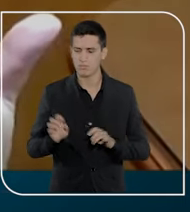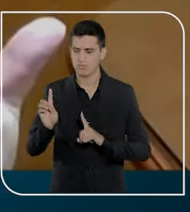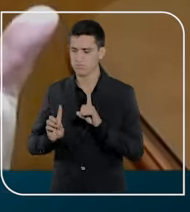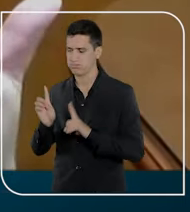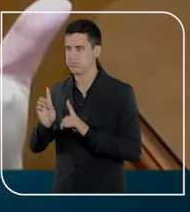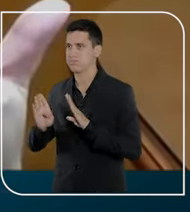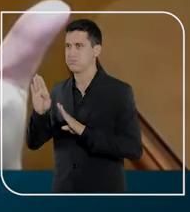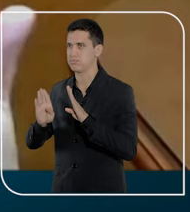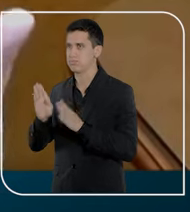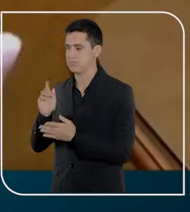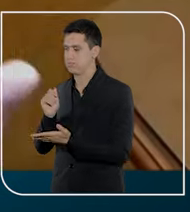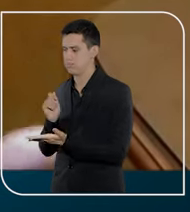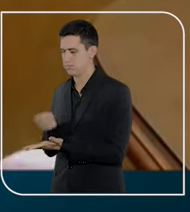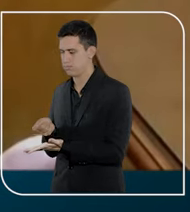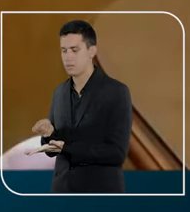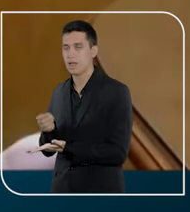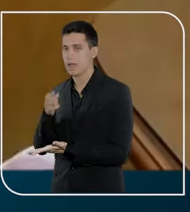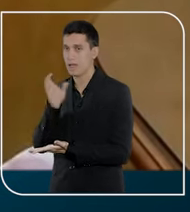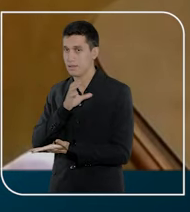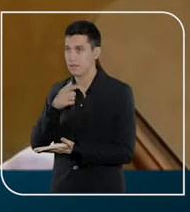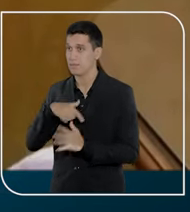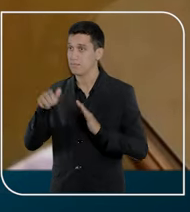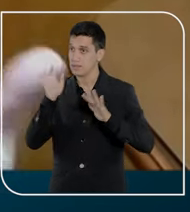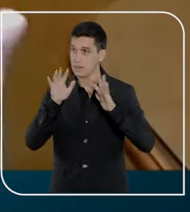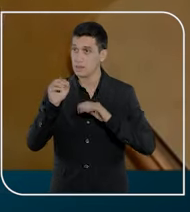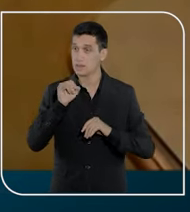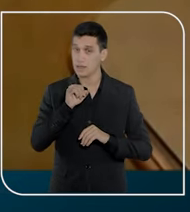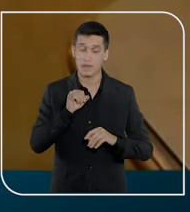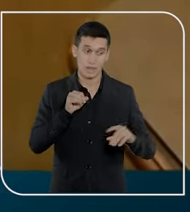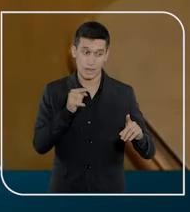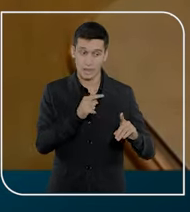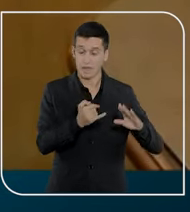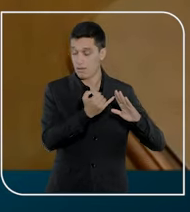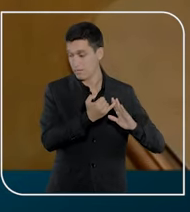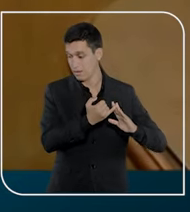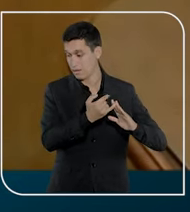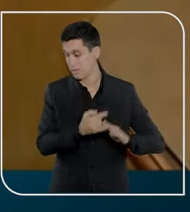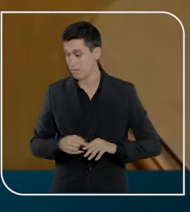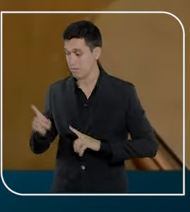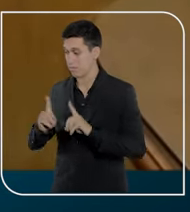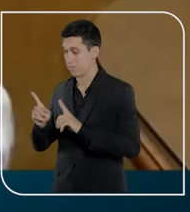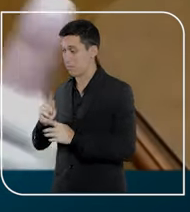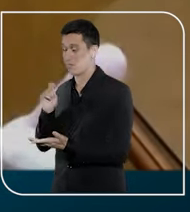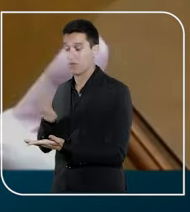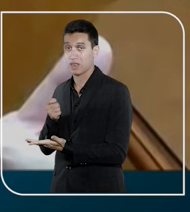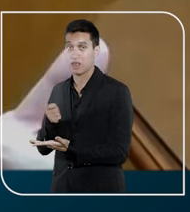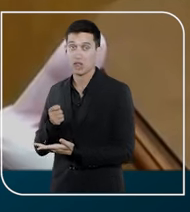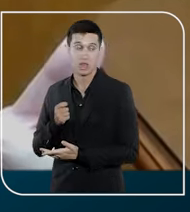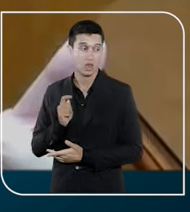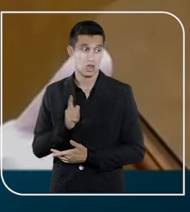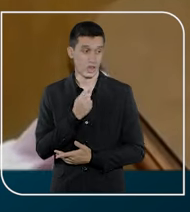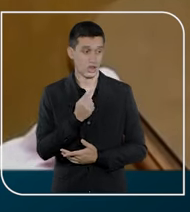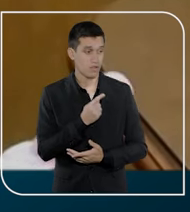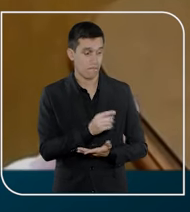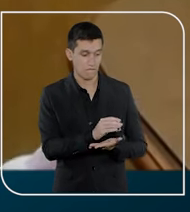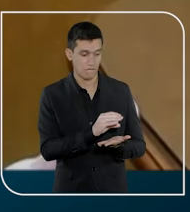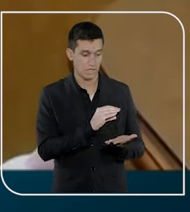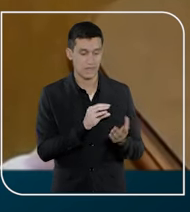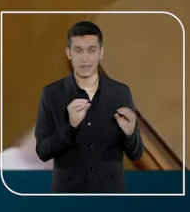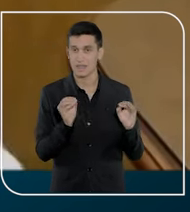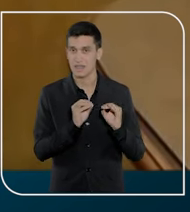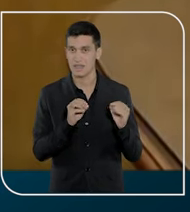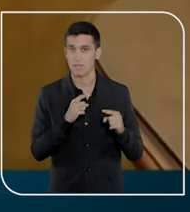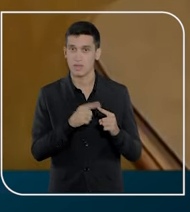eu pensei, se for para o leilão, não vai sobrar nada para nós. Porque a penhora que tinha era